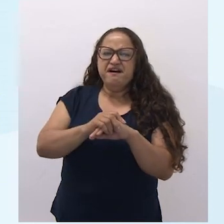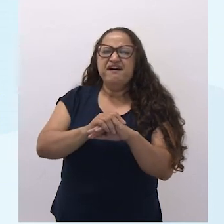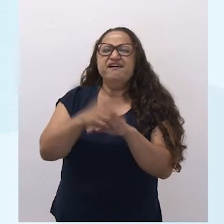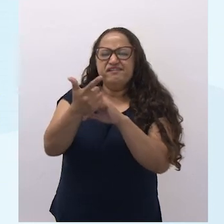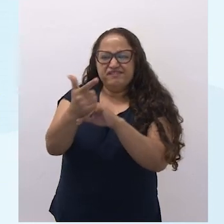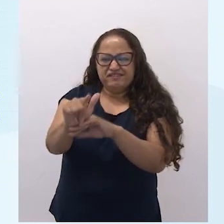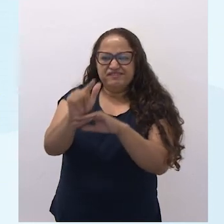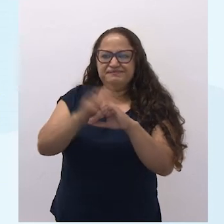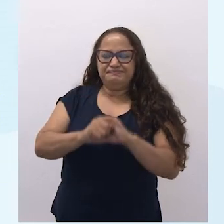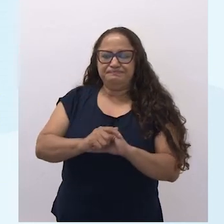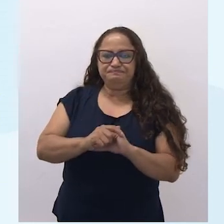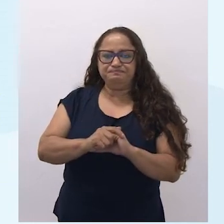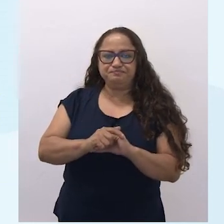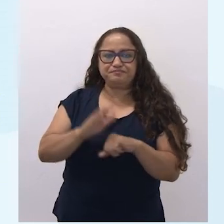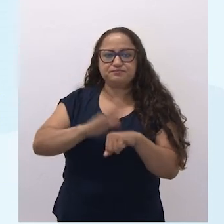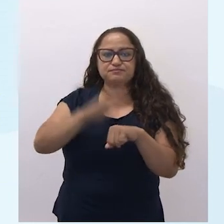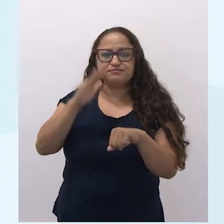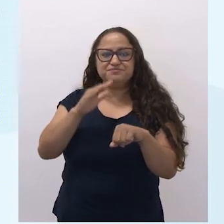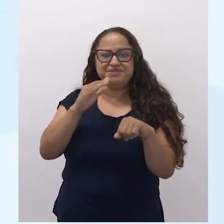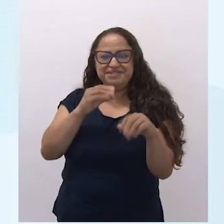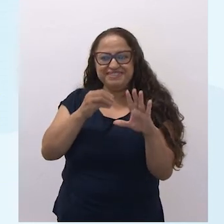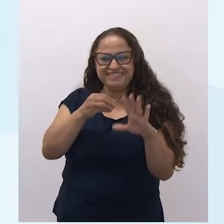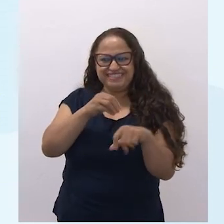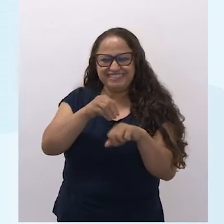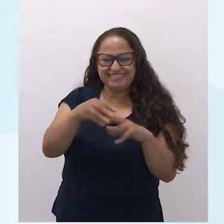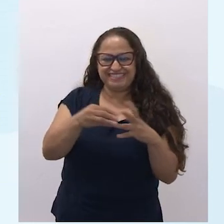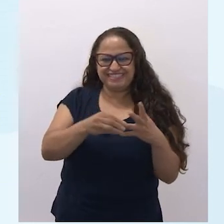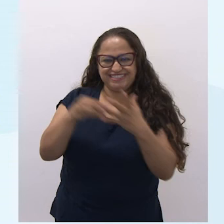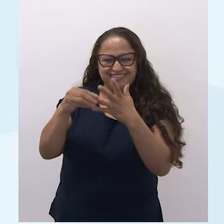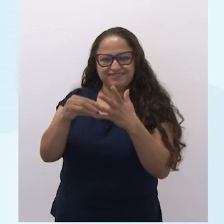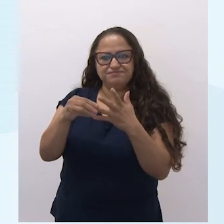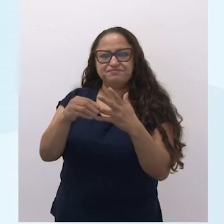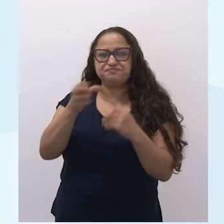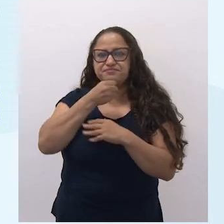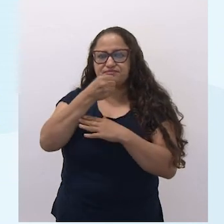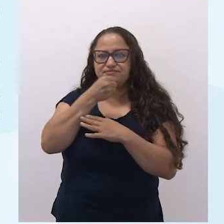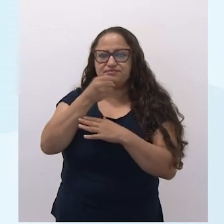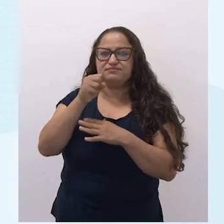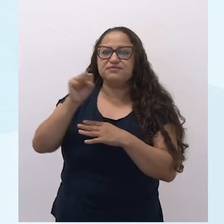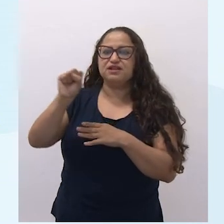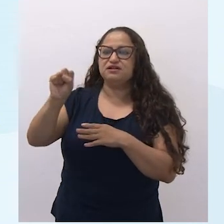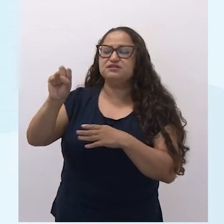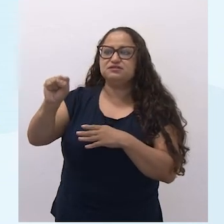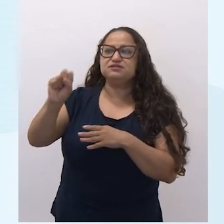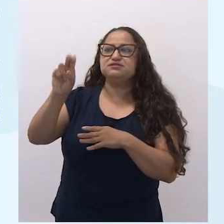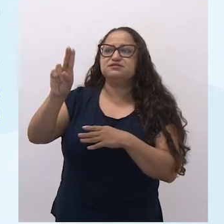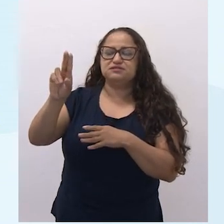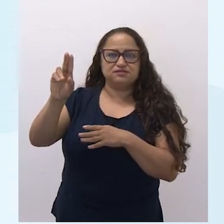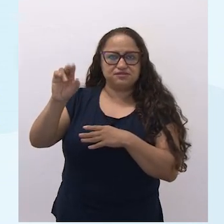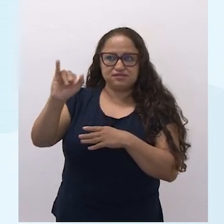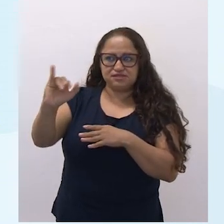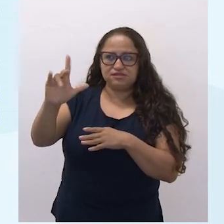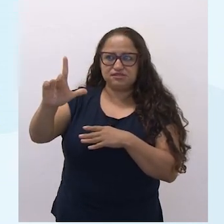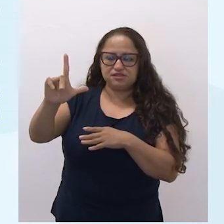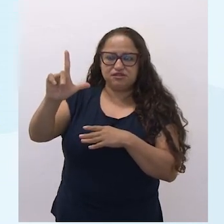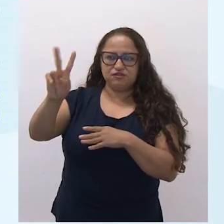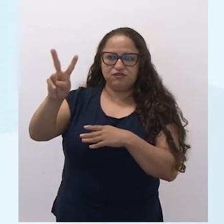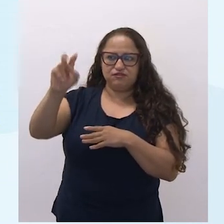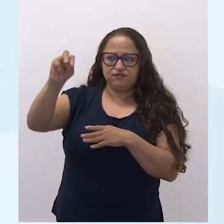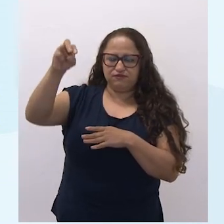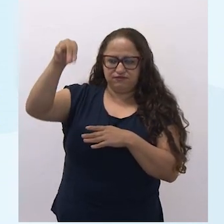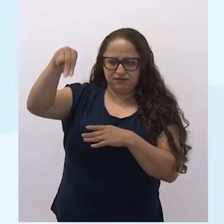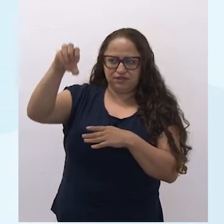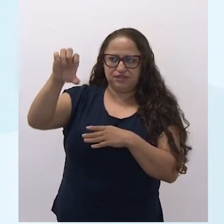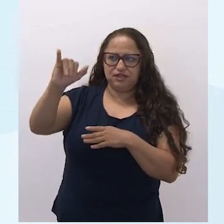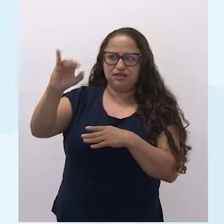novo, mais uma indicação da entrevista da Silva Neide Carvalho dos Santos, Desenvolvimento Infantil, Ensino Fundamental, Anos